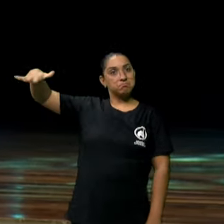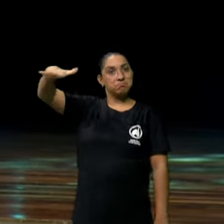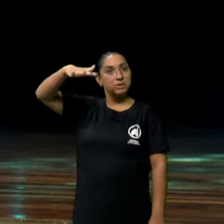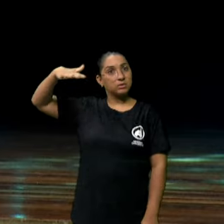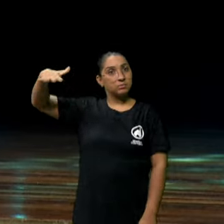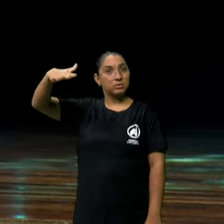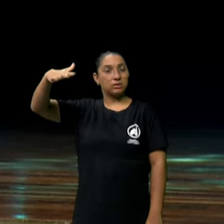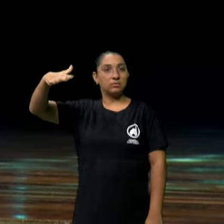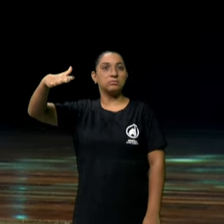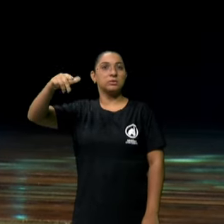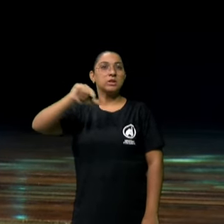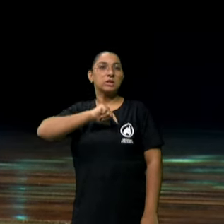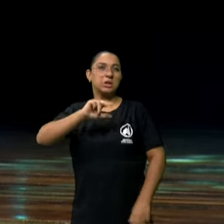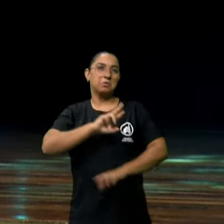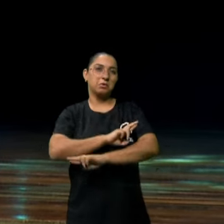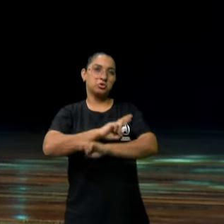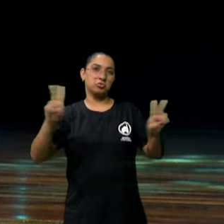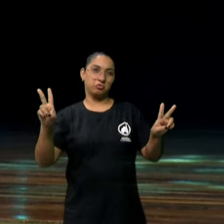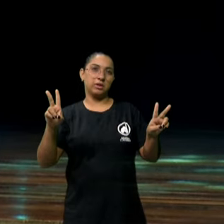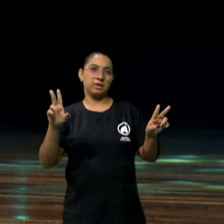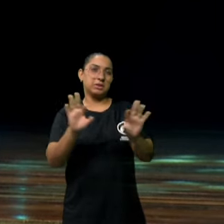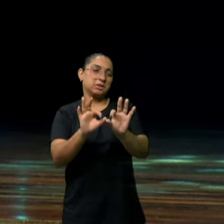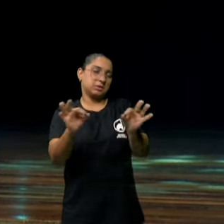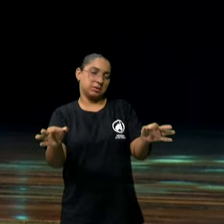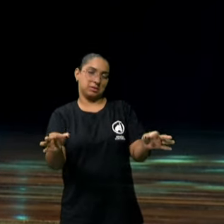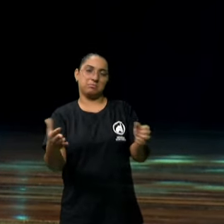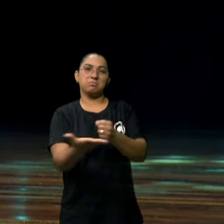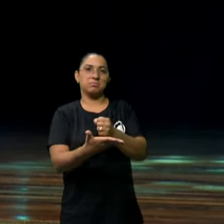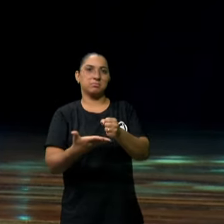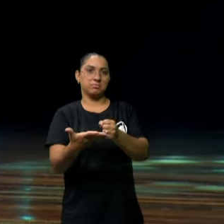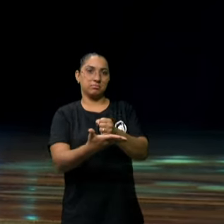ter uma diferença básica simples